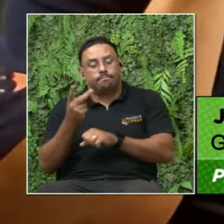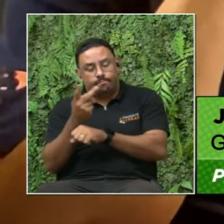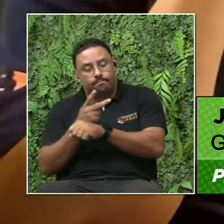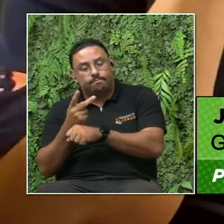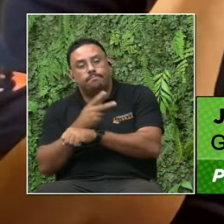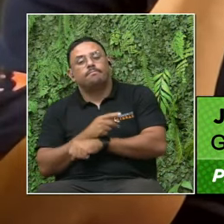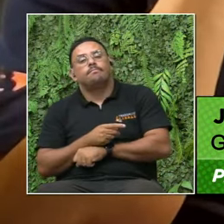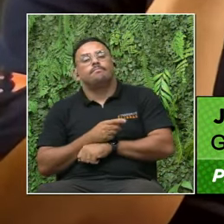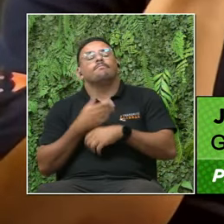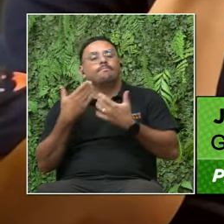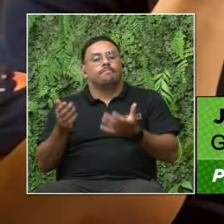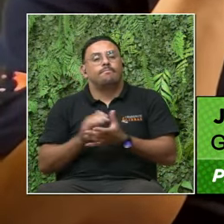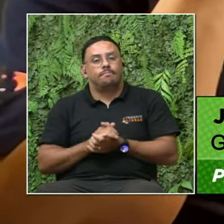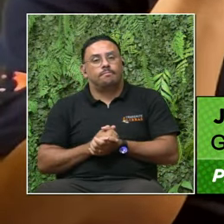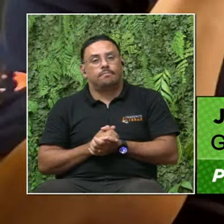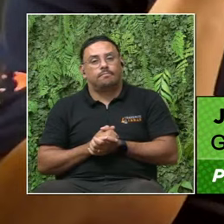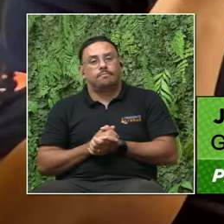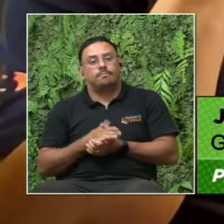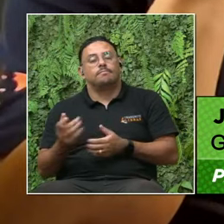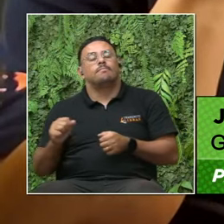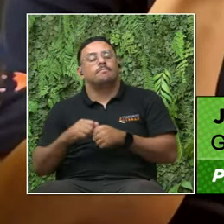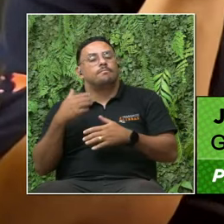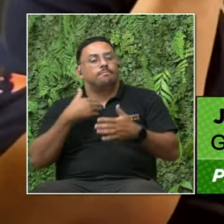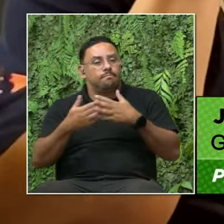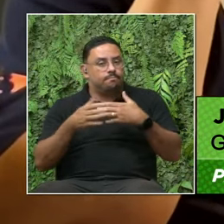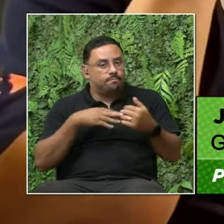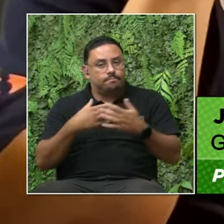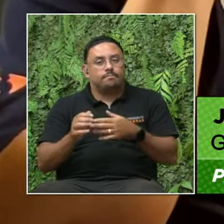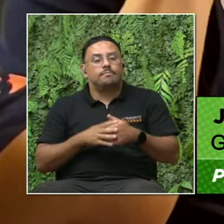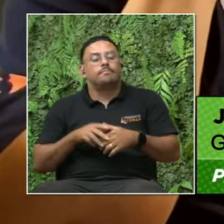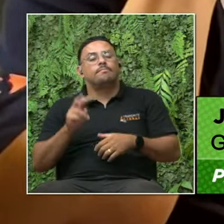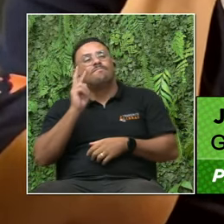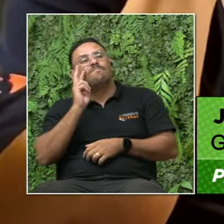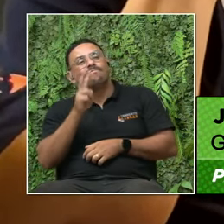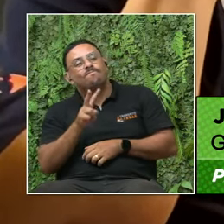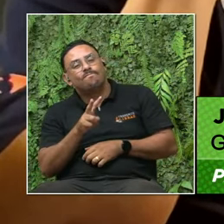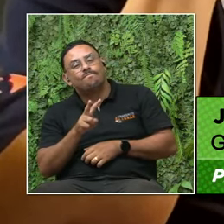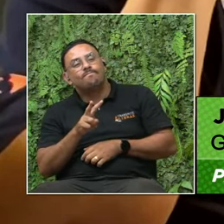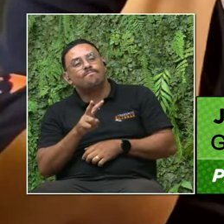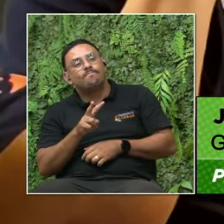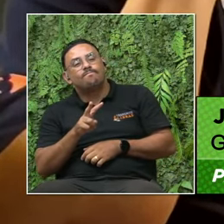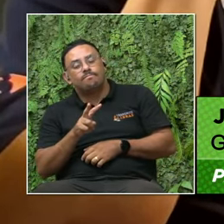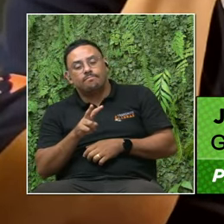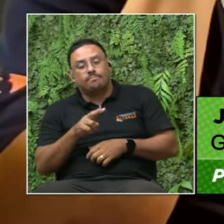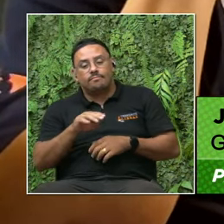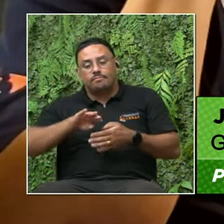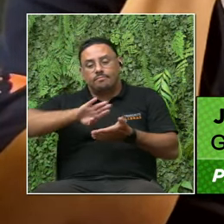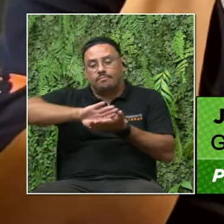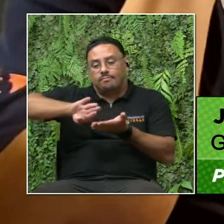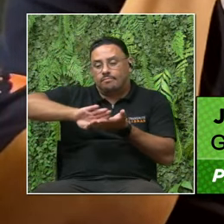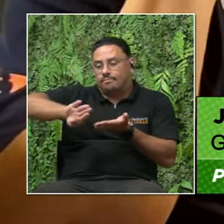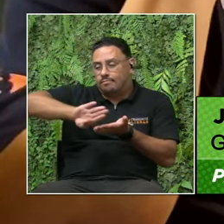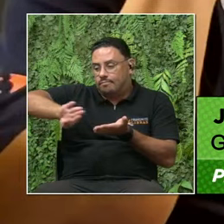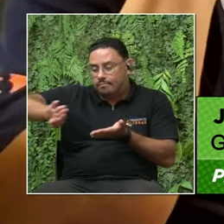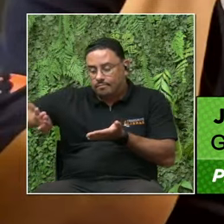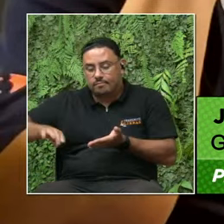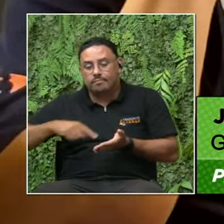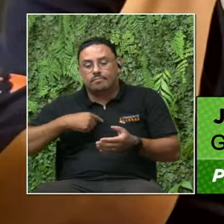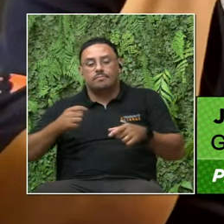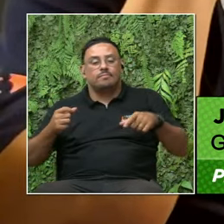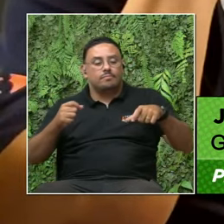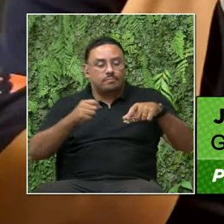buscava na ocasião e E aí foi de qualquer jeito né Aí você empilha jogadores de lado coloca mais um